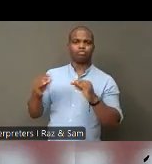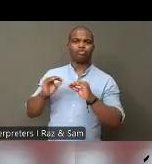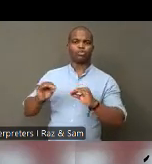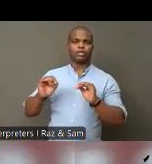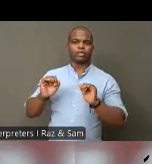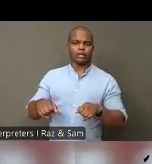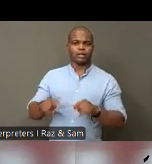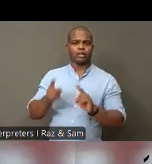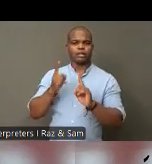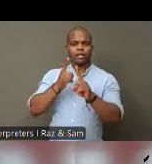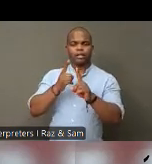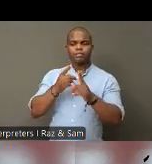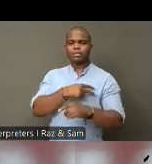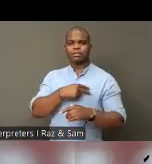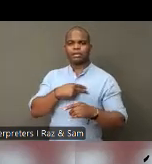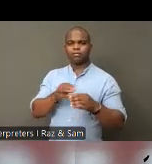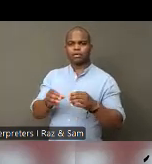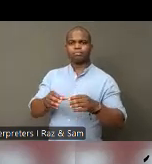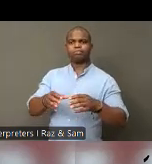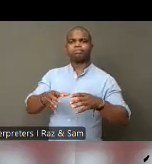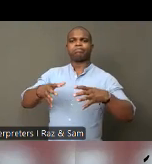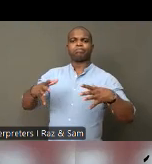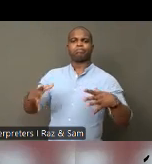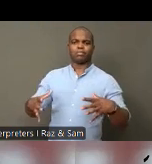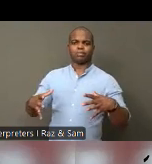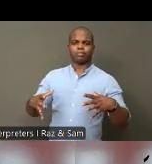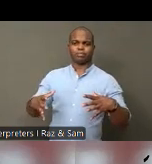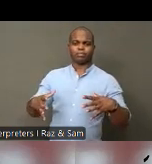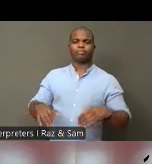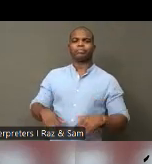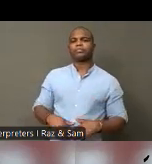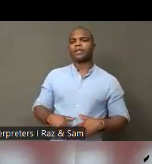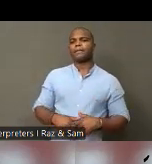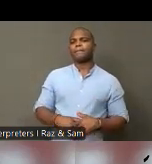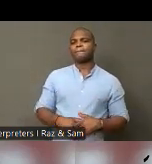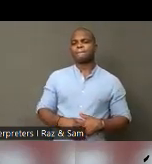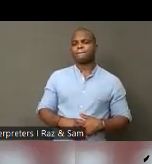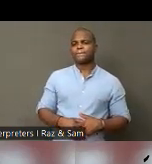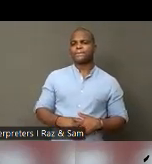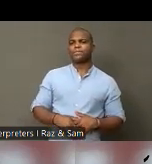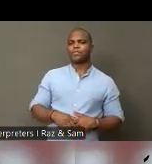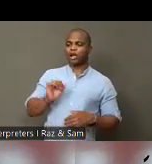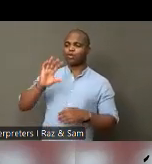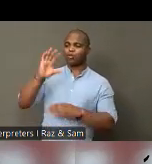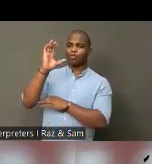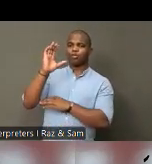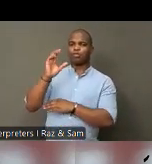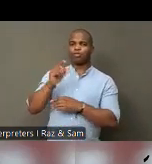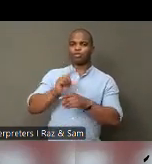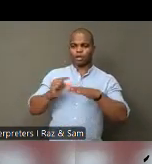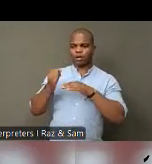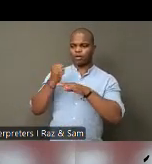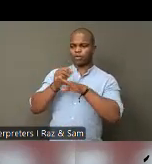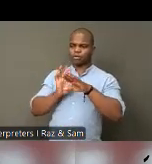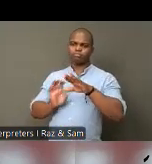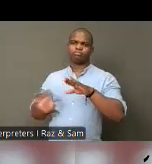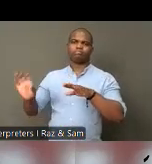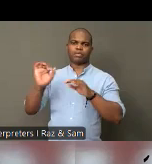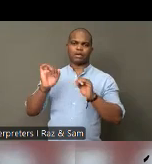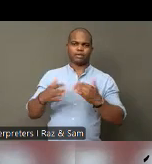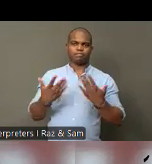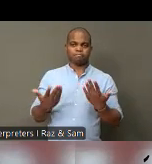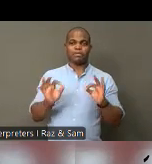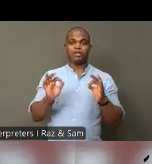Próximo slide. Então, eu queria apenas mencionar algumas coisas específicas. Então, ao passo que isso fossem